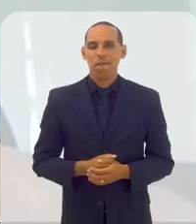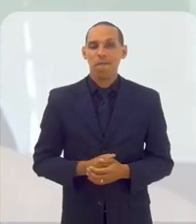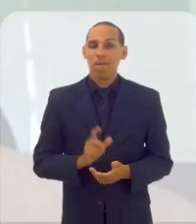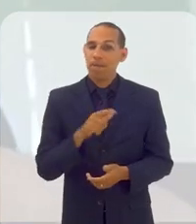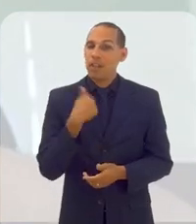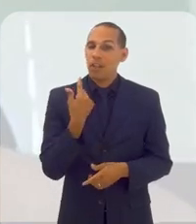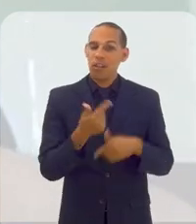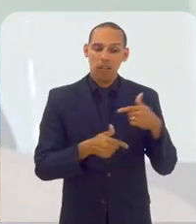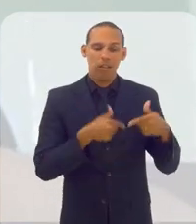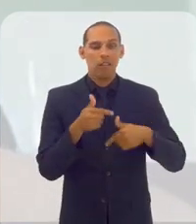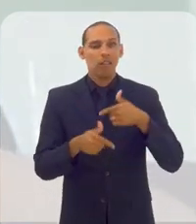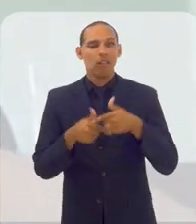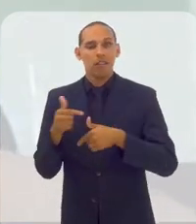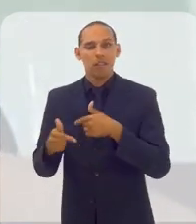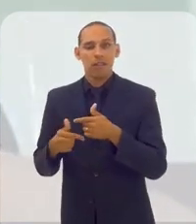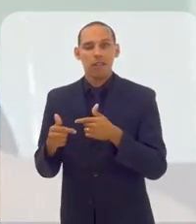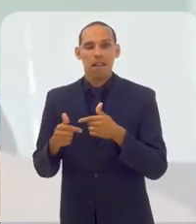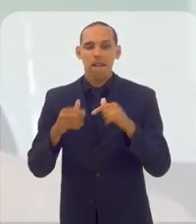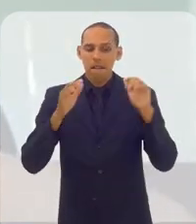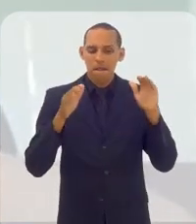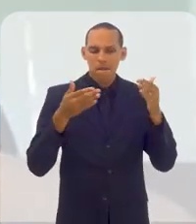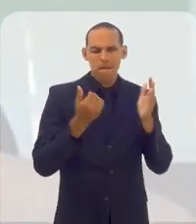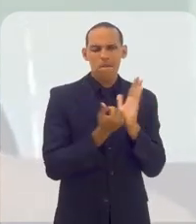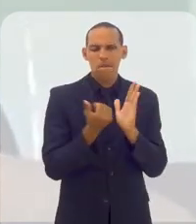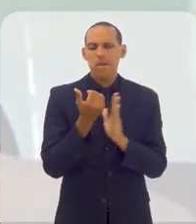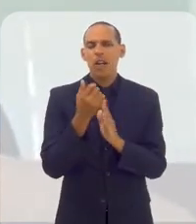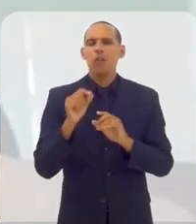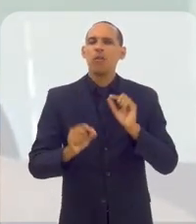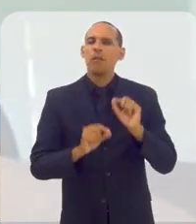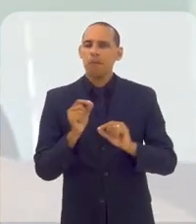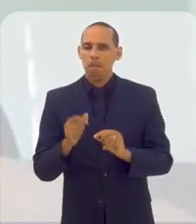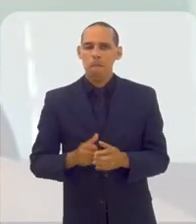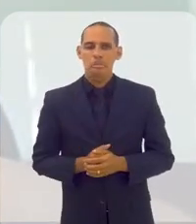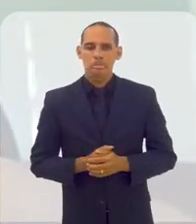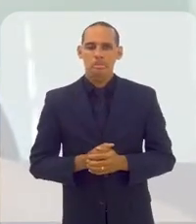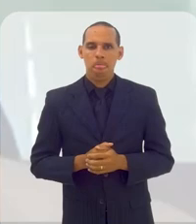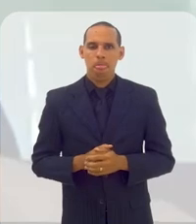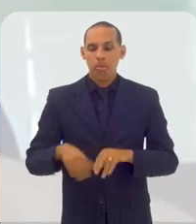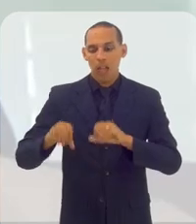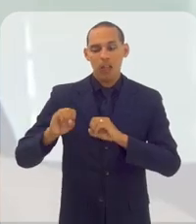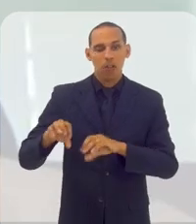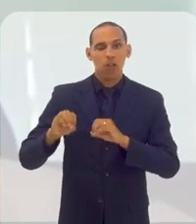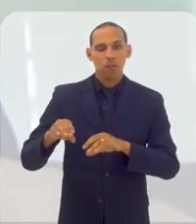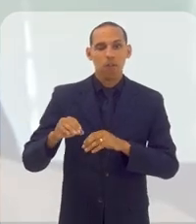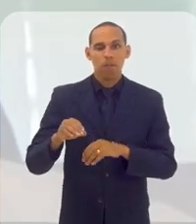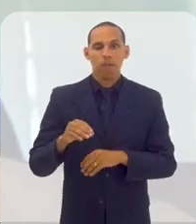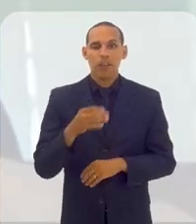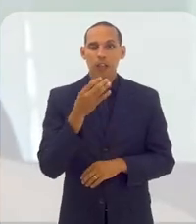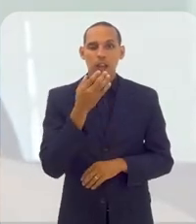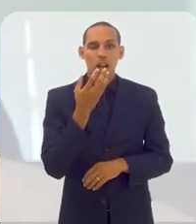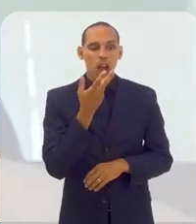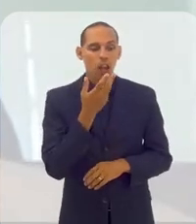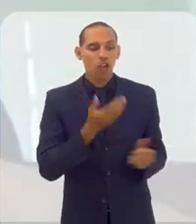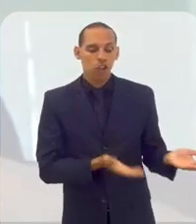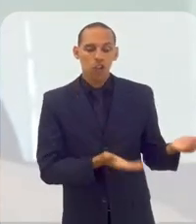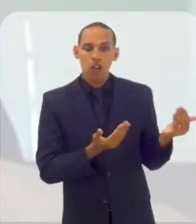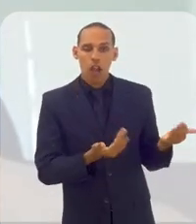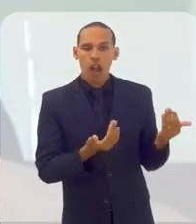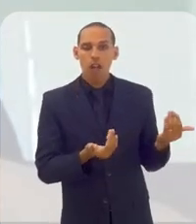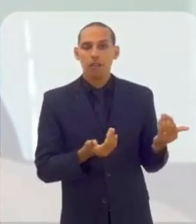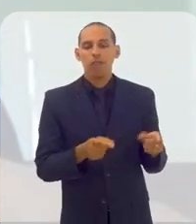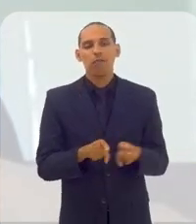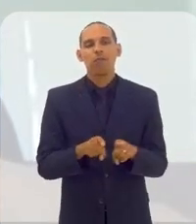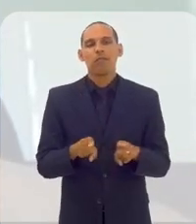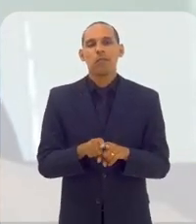e a gente trabalha Mais especificamente falando né com educação para jovens e adultos no